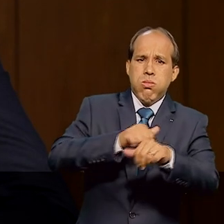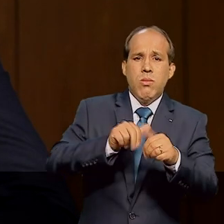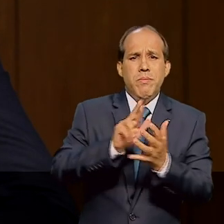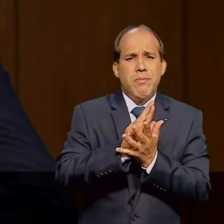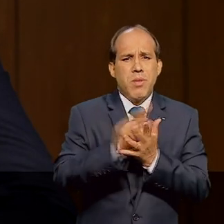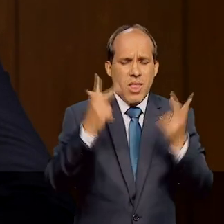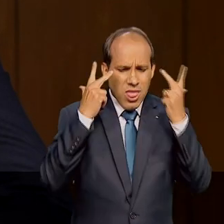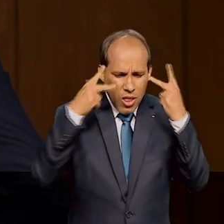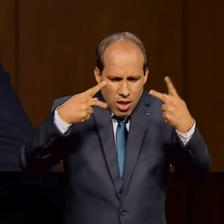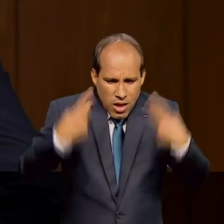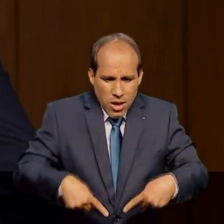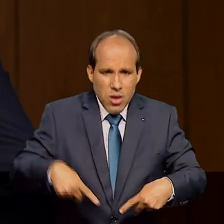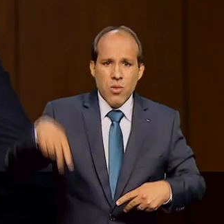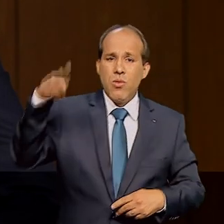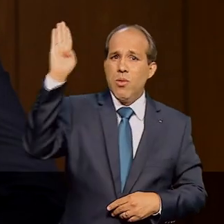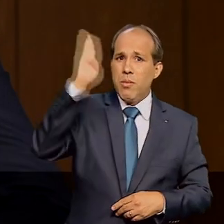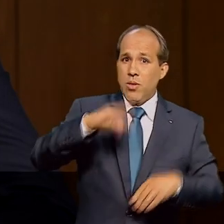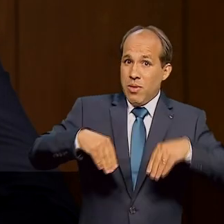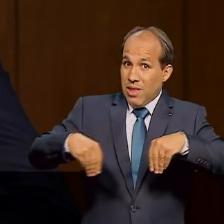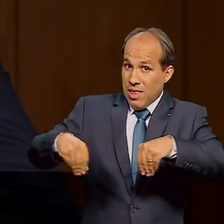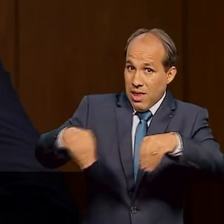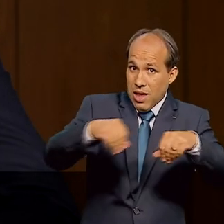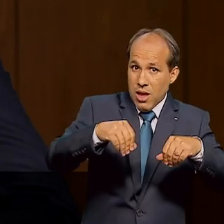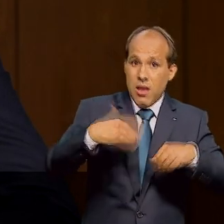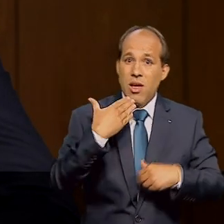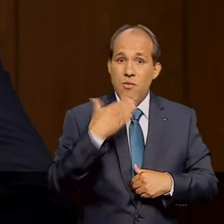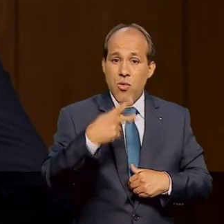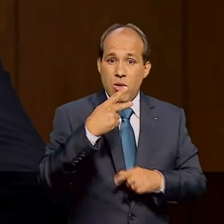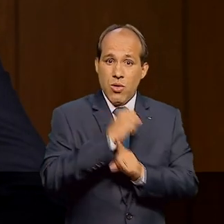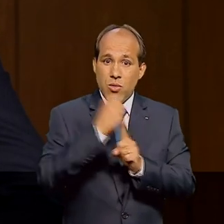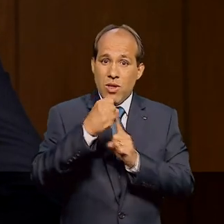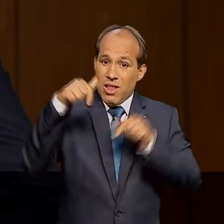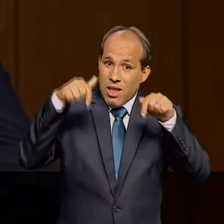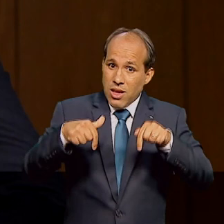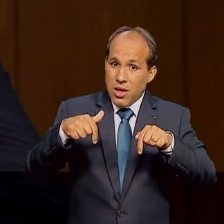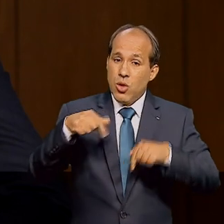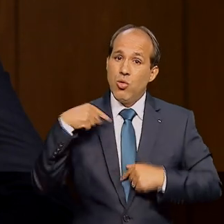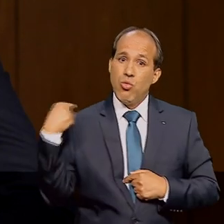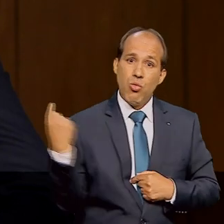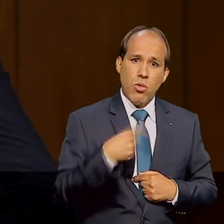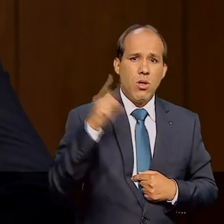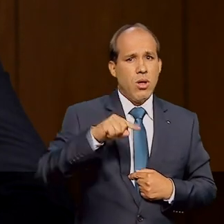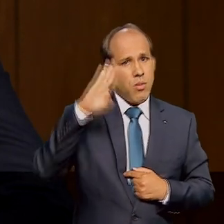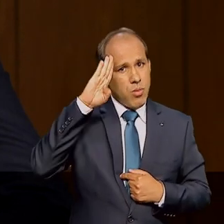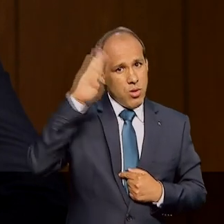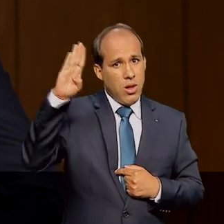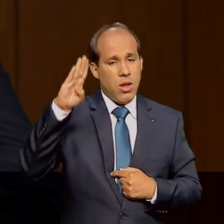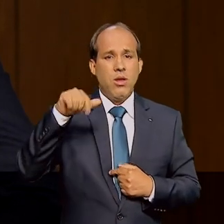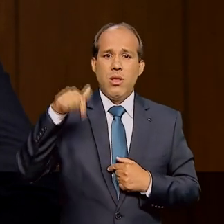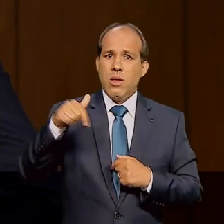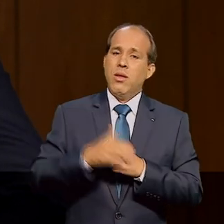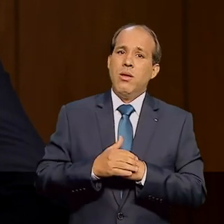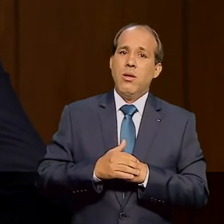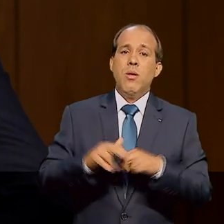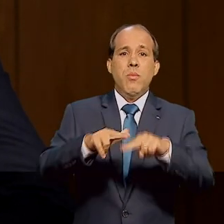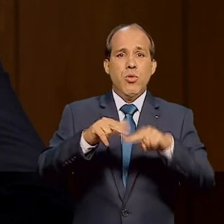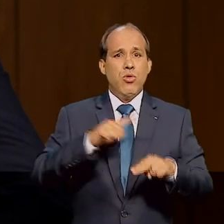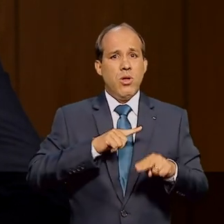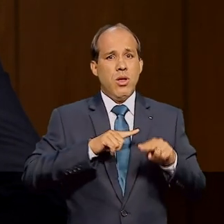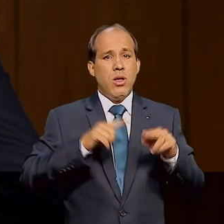incomensuráveis recursos presentes no território brasileiro em prol de nossa sociedade é uma prioridade nossa